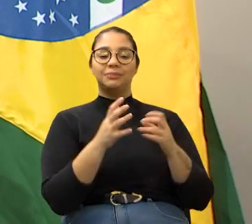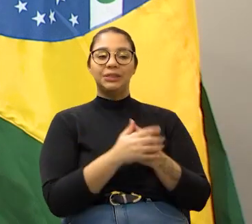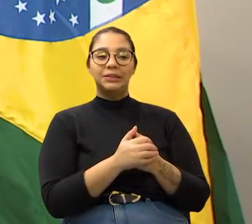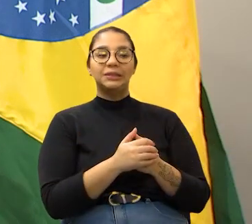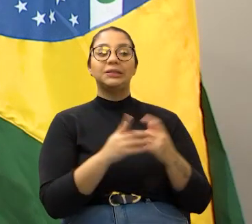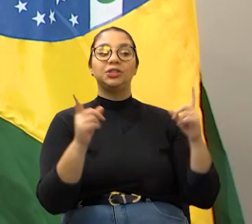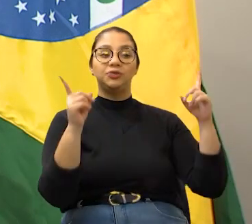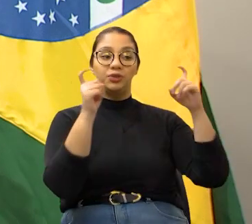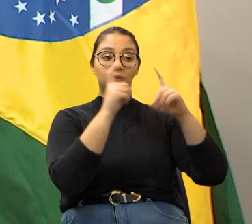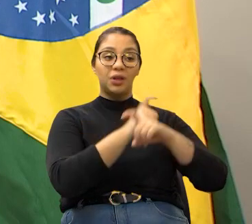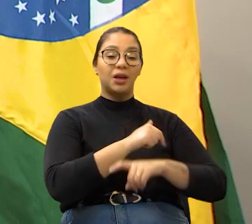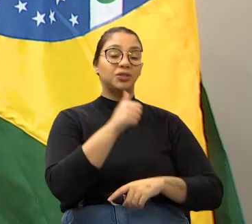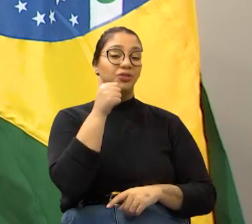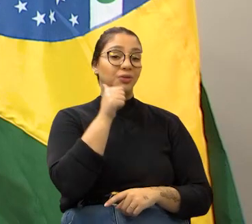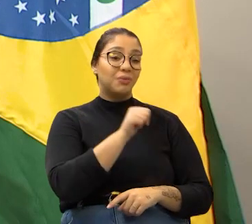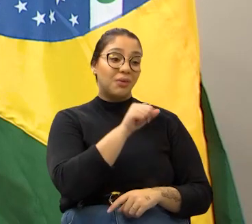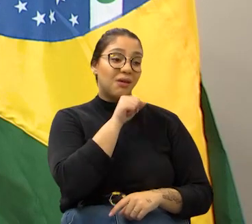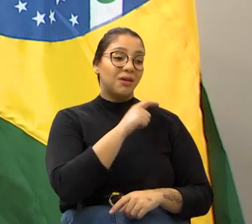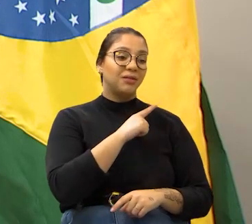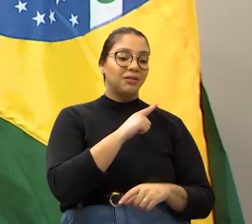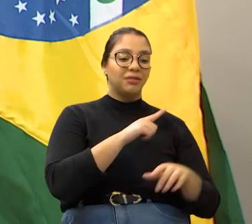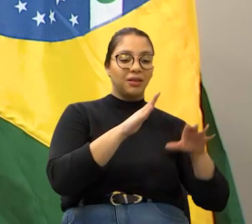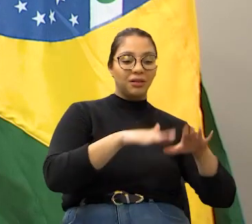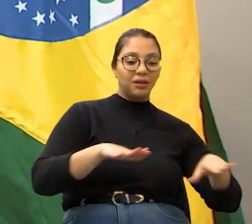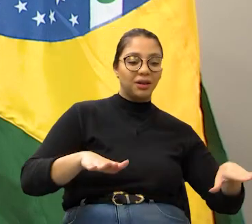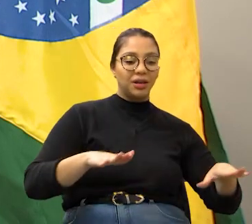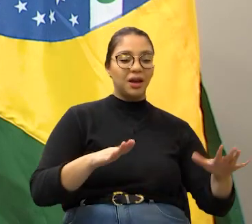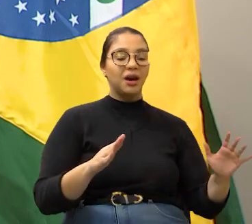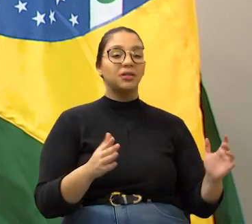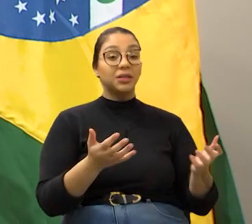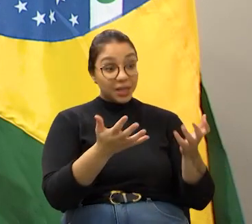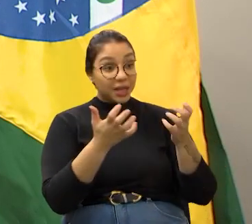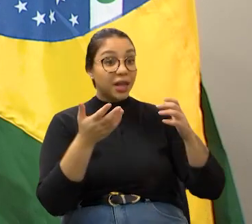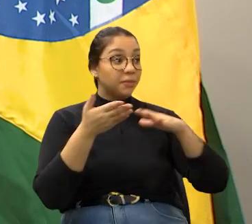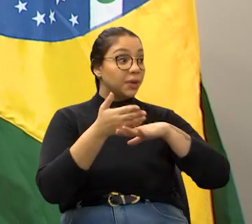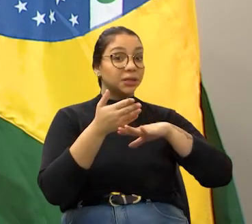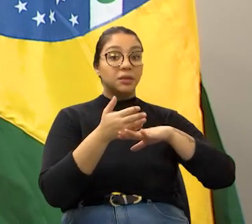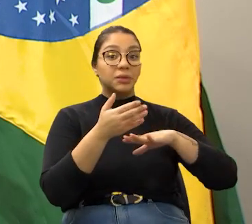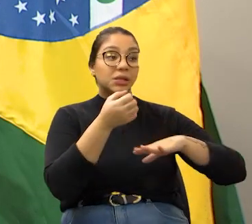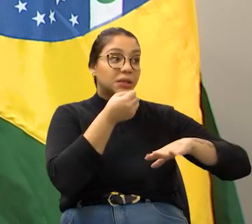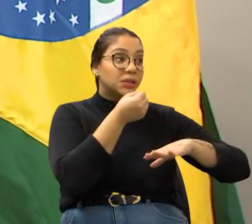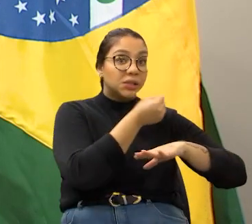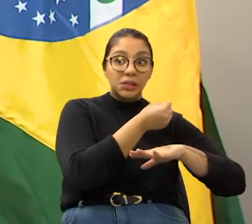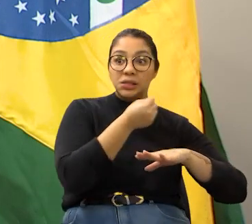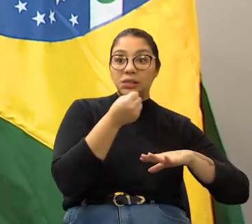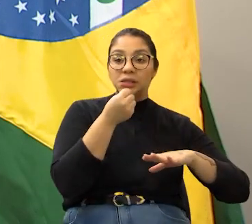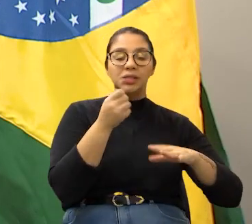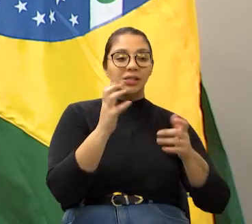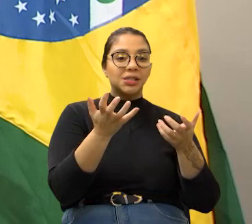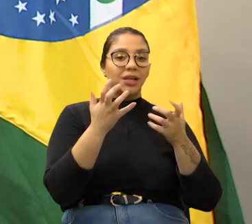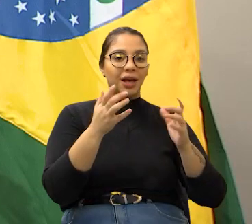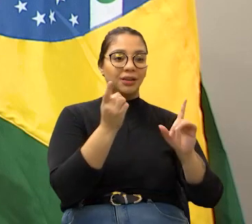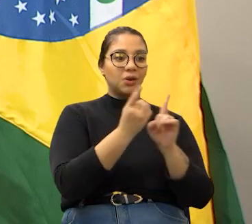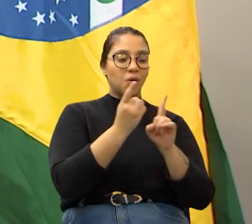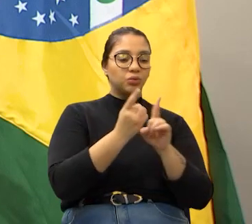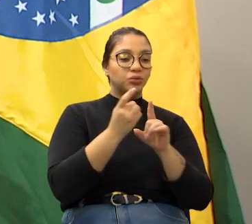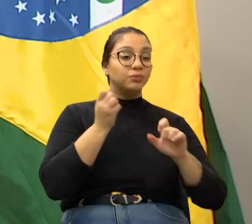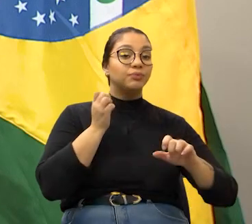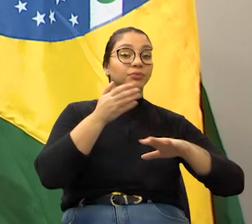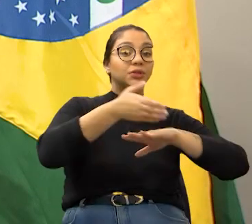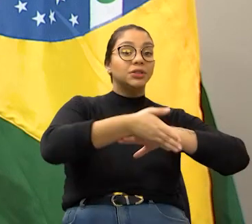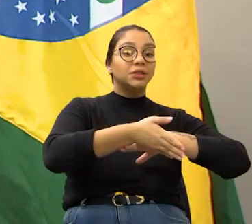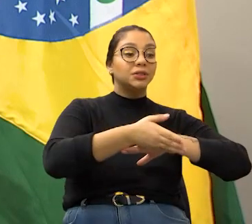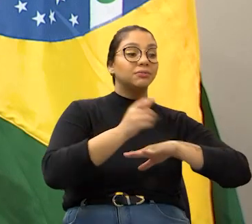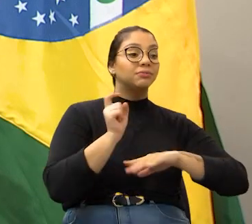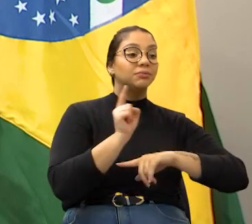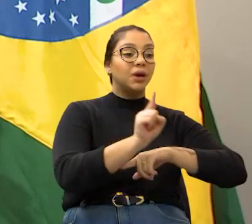cheio, eles perceberam a dificuldade das mães, que às vezes têm crianças pequenas, e querem participar, precisam participar desses